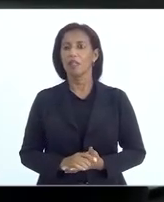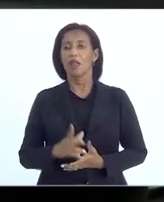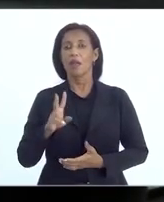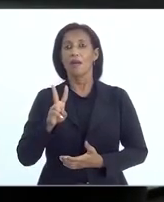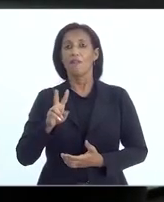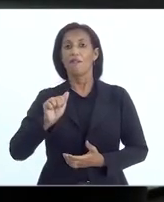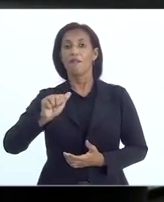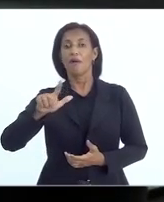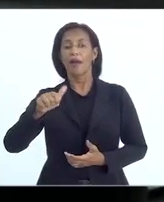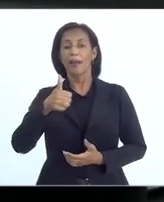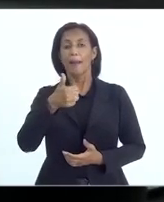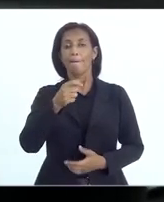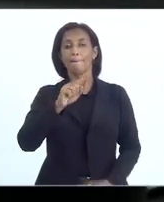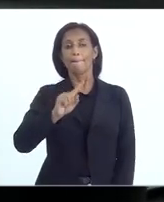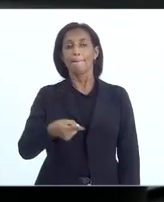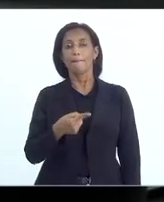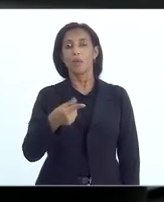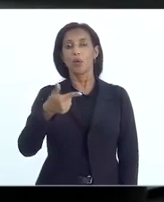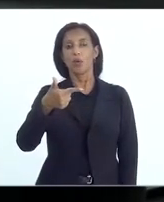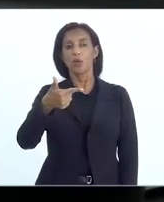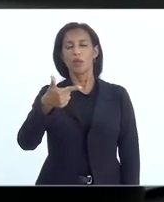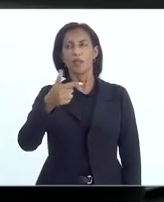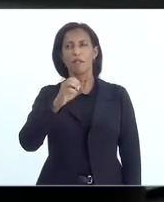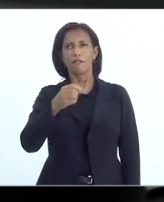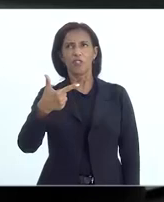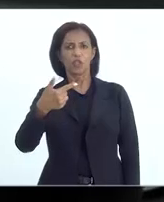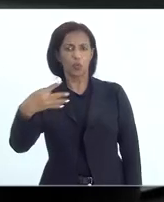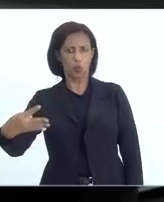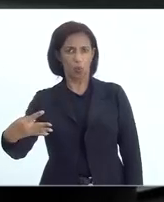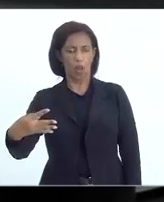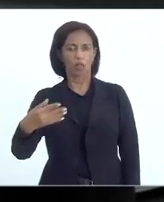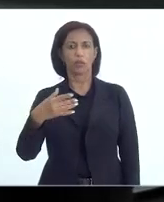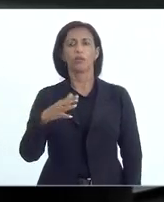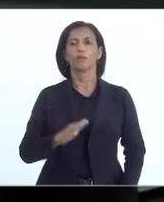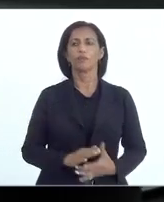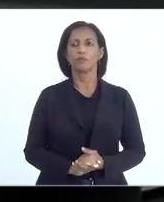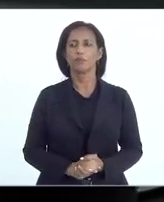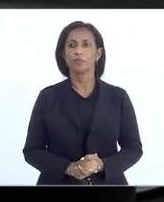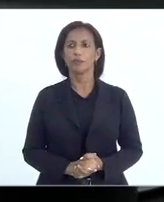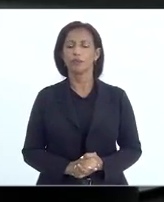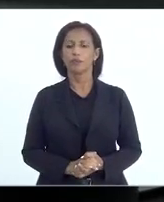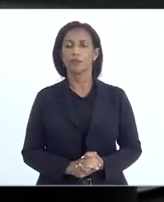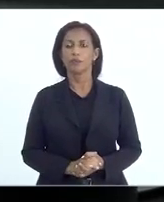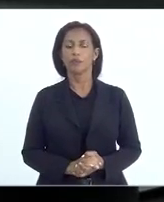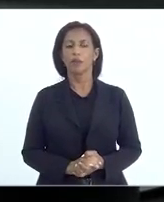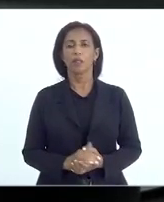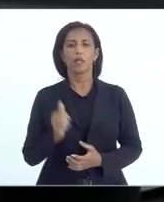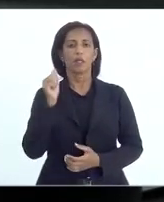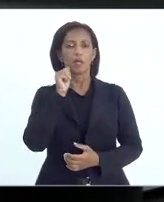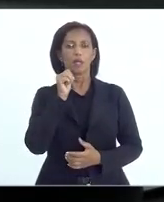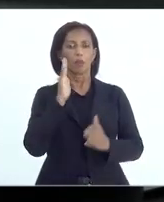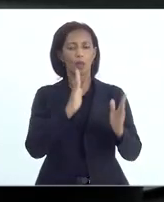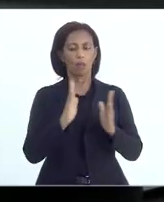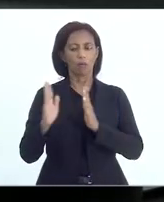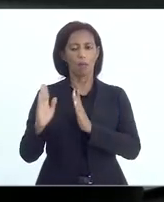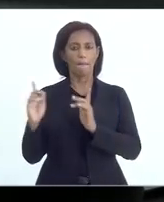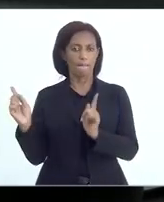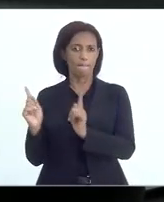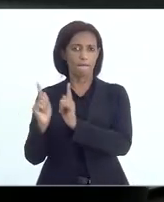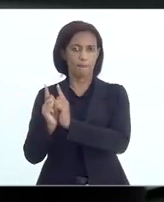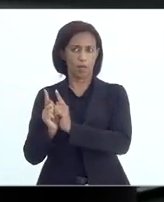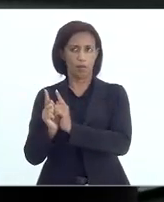disponíveis 1024 masculinas e o feminino que é um público menor com essa próxima convocação